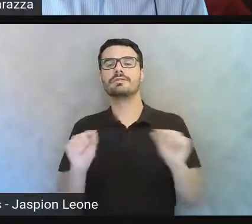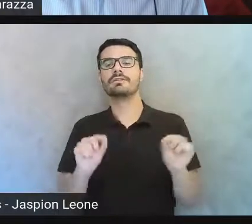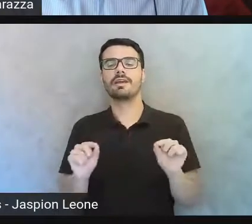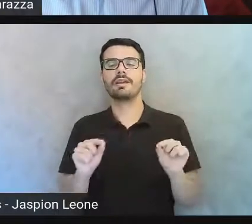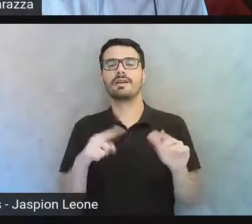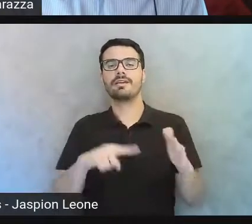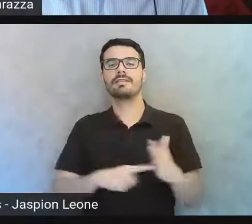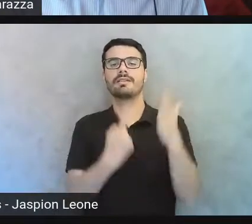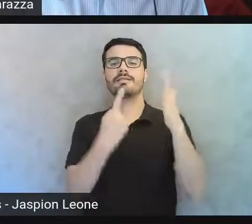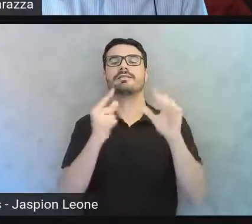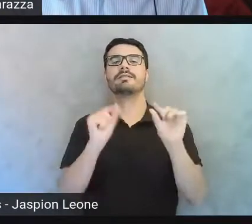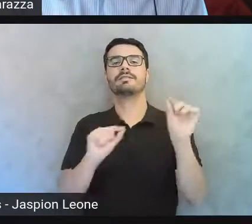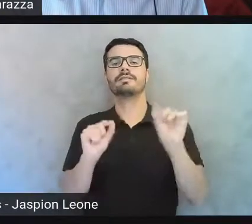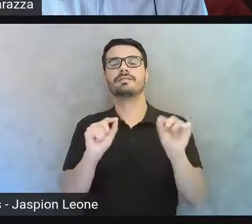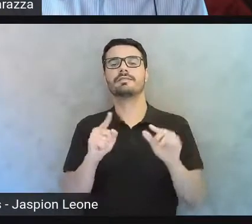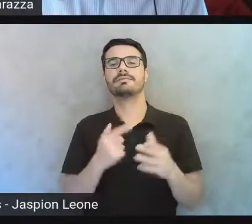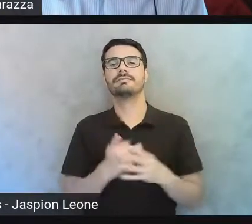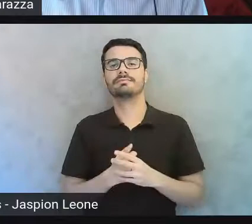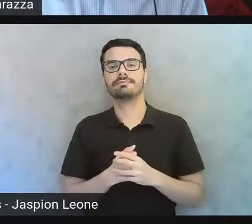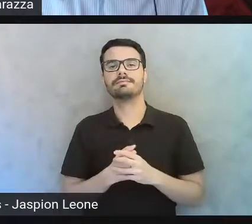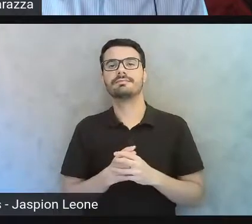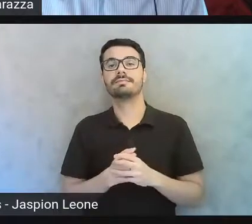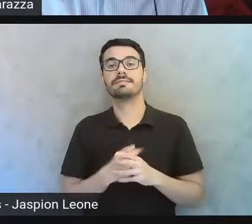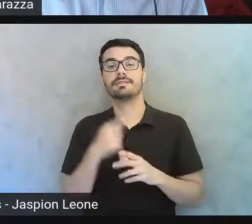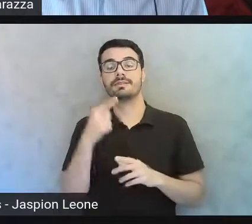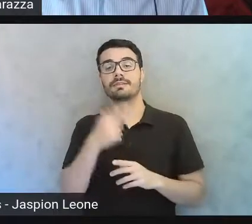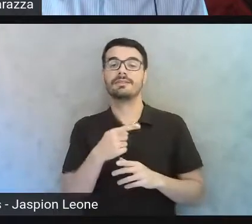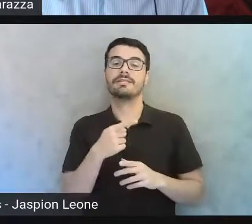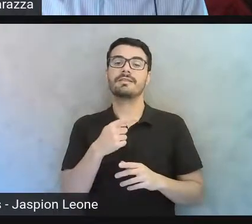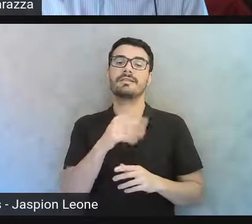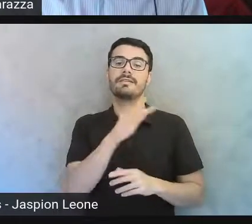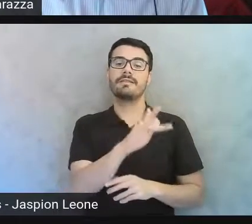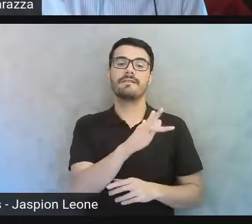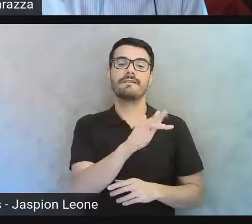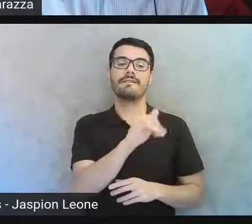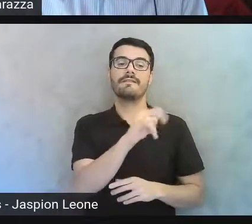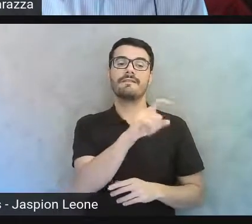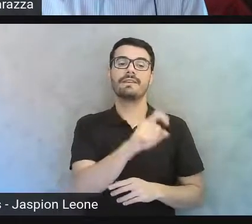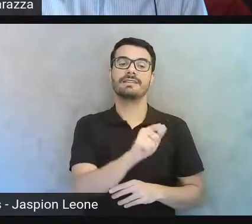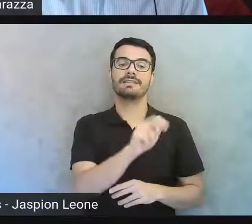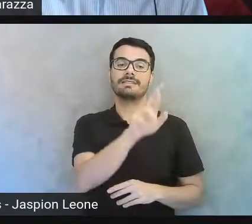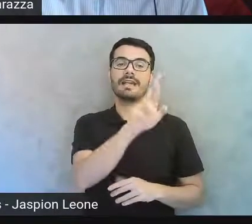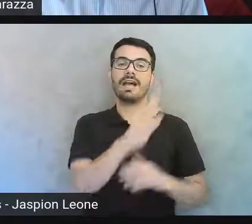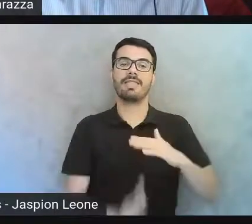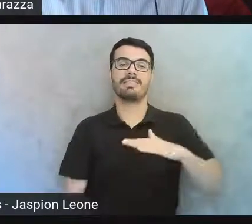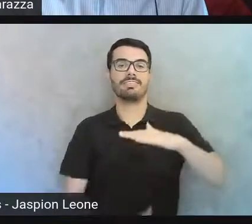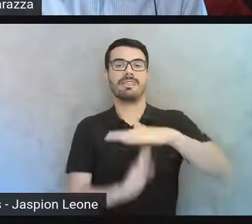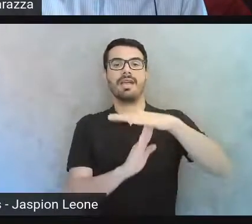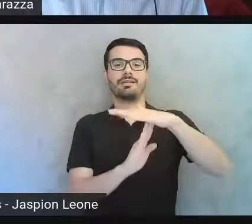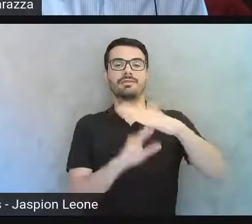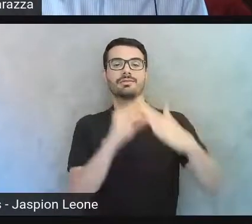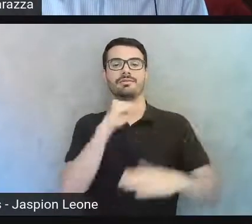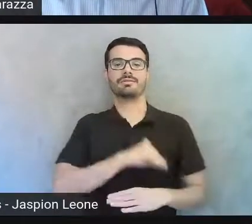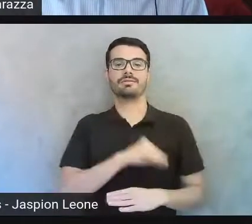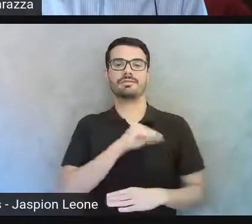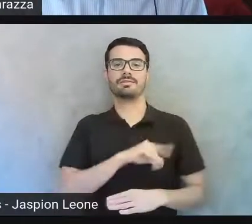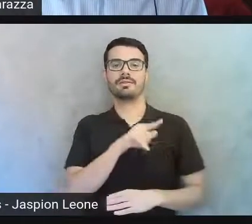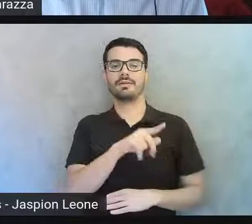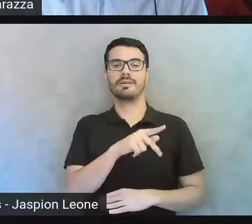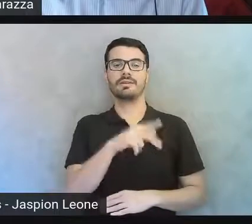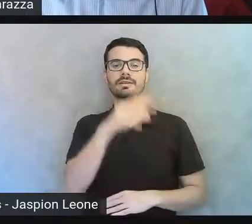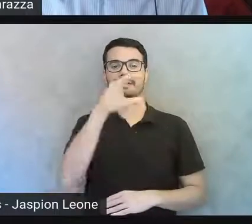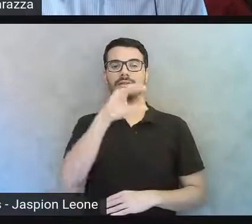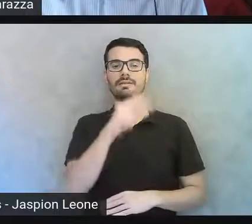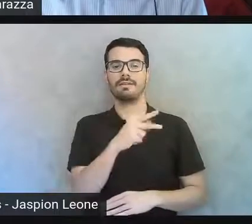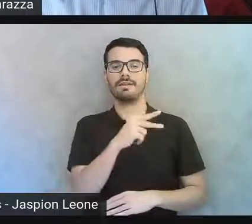também contra a fixação de um teto que é um percentual da renda, seja de pessoa jurídica, seja de pessoa